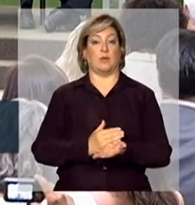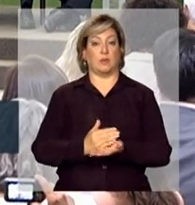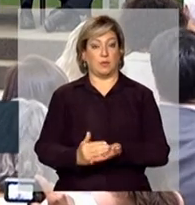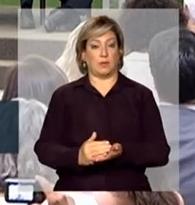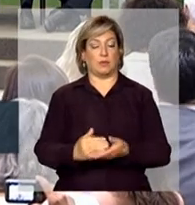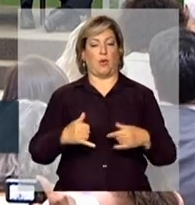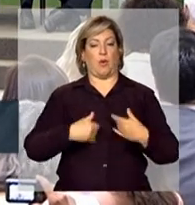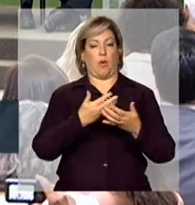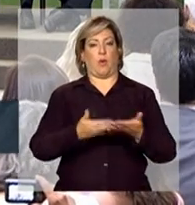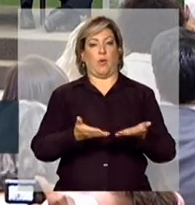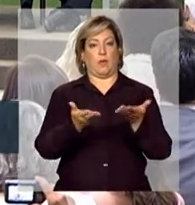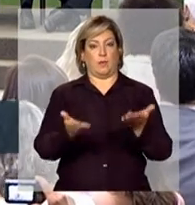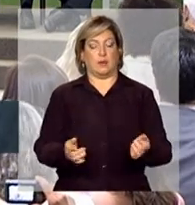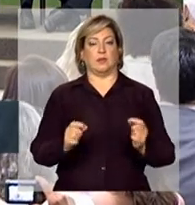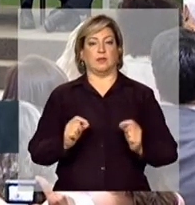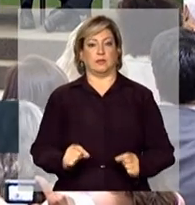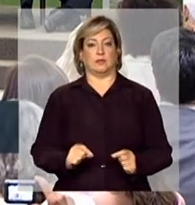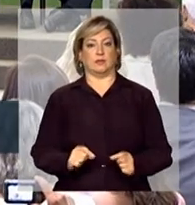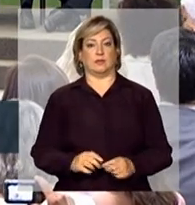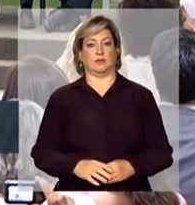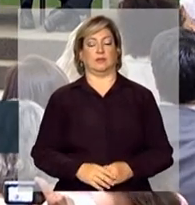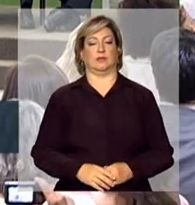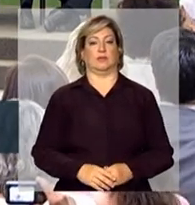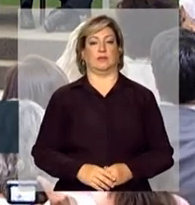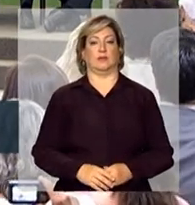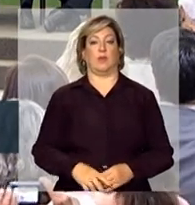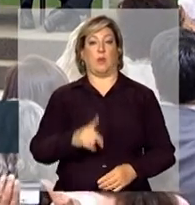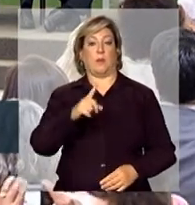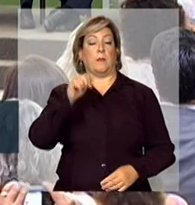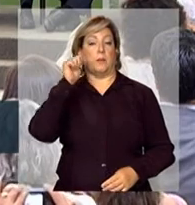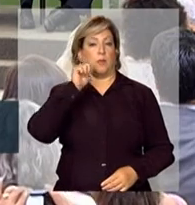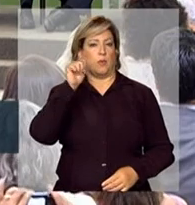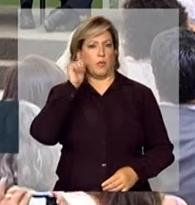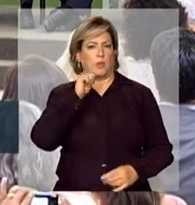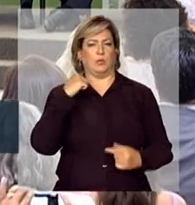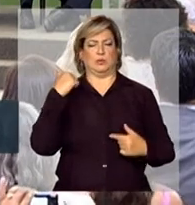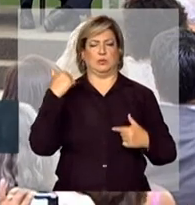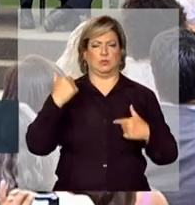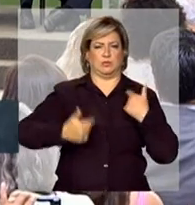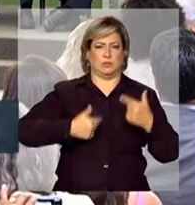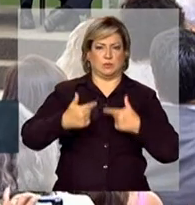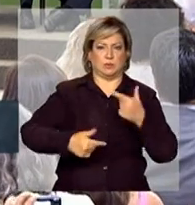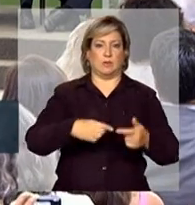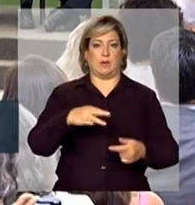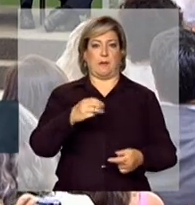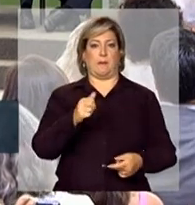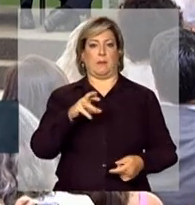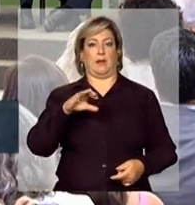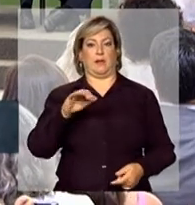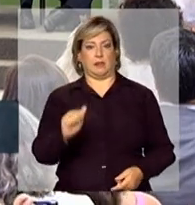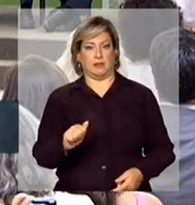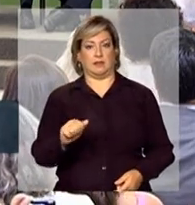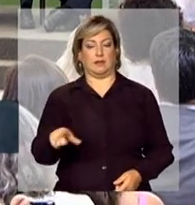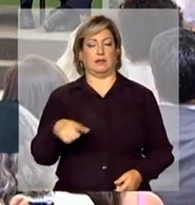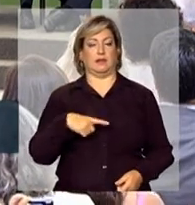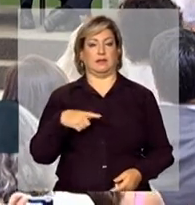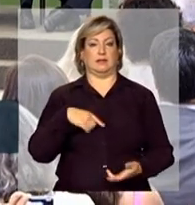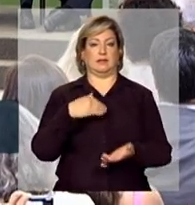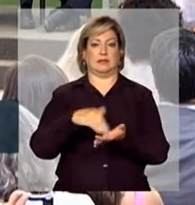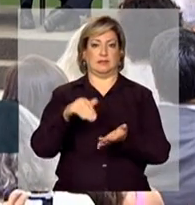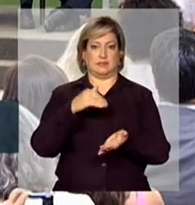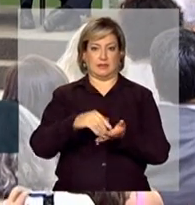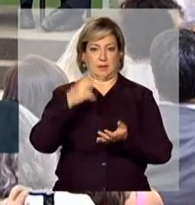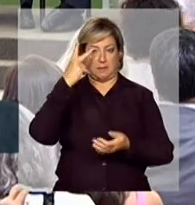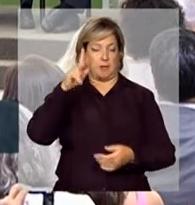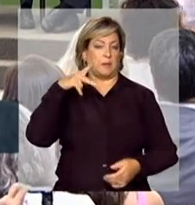homenageando uma mulher lutadora Márcia Santana secretária de políticas